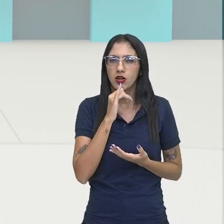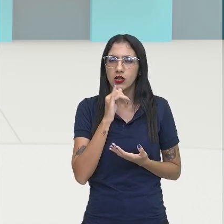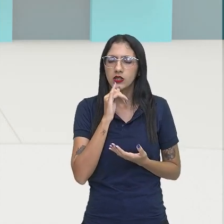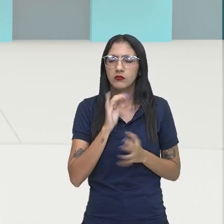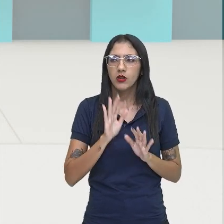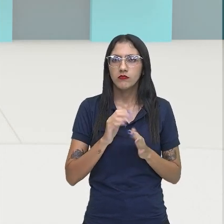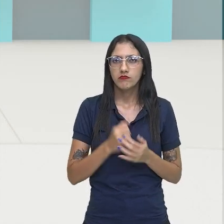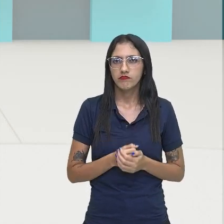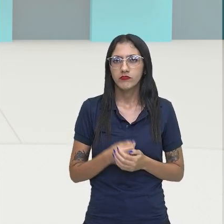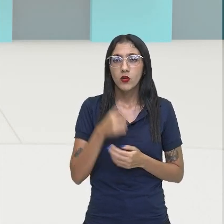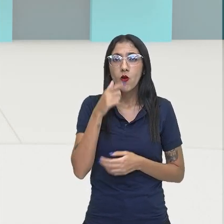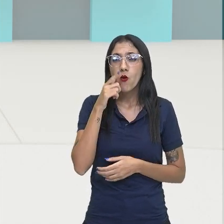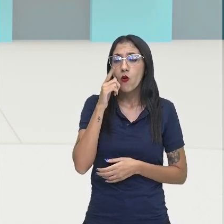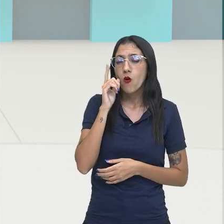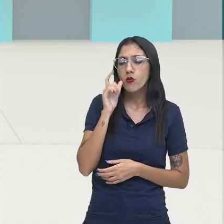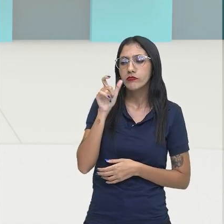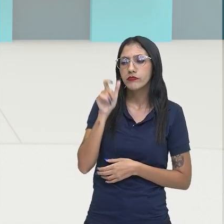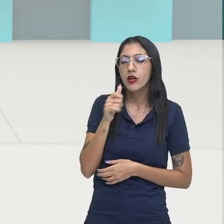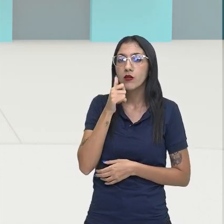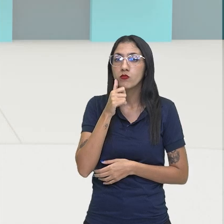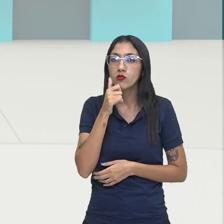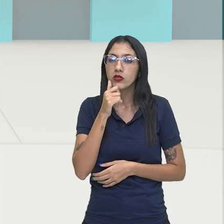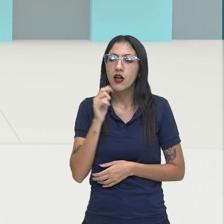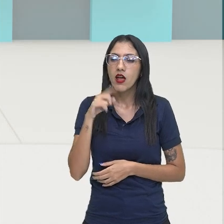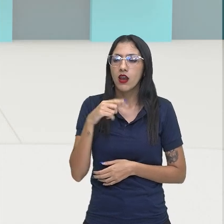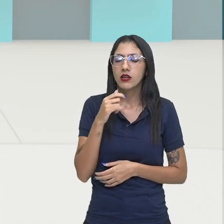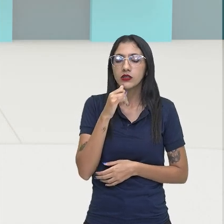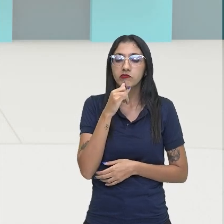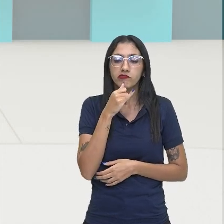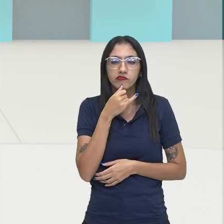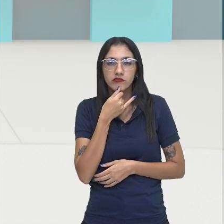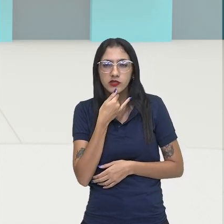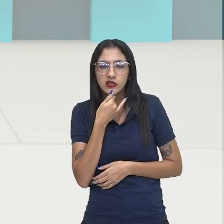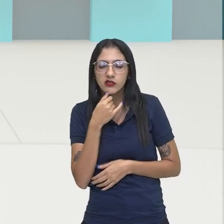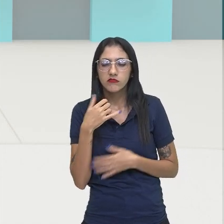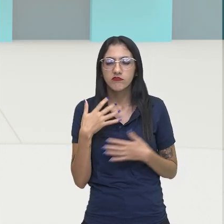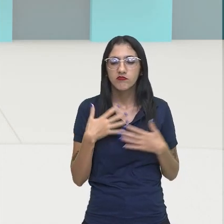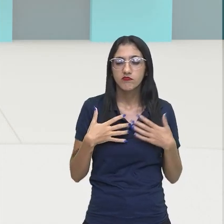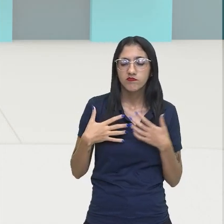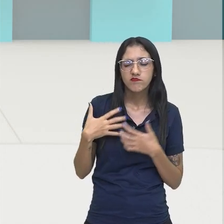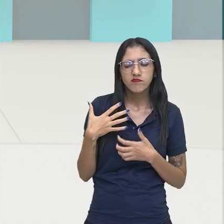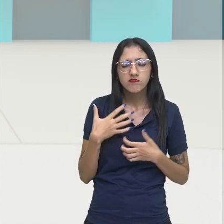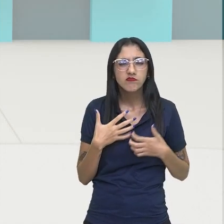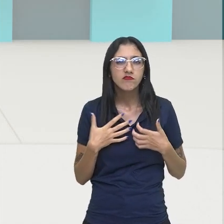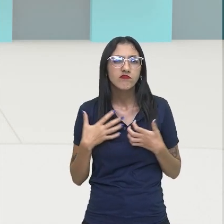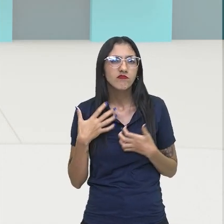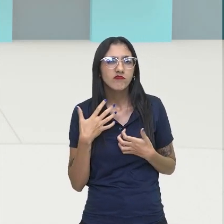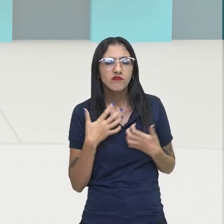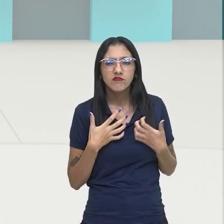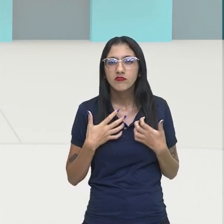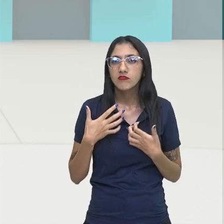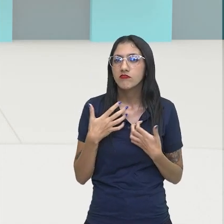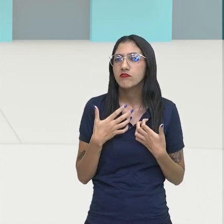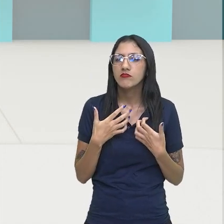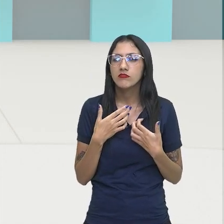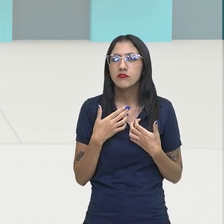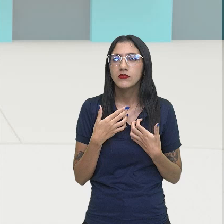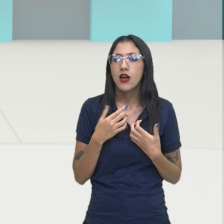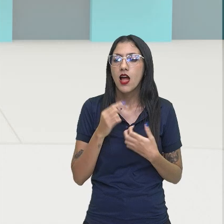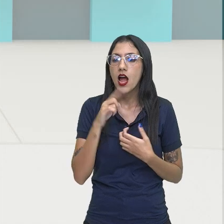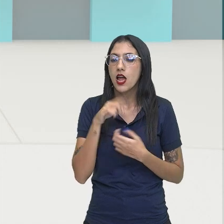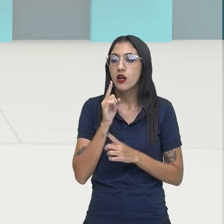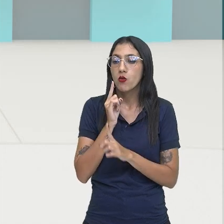Milena estava triste, estava cabisbaixa, ela não estava se sentindo bem e encontrou o